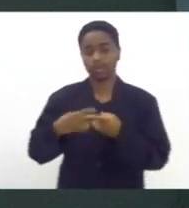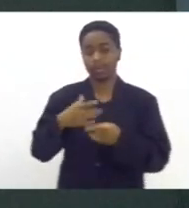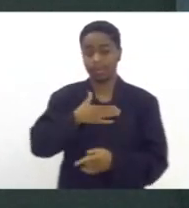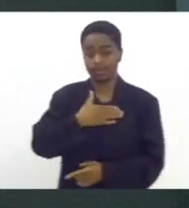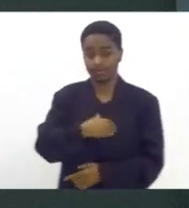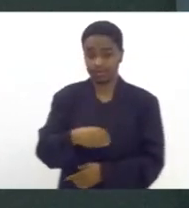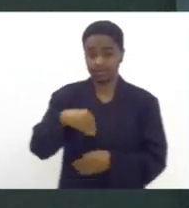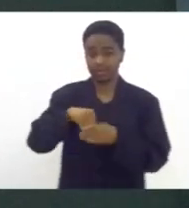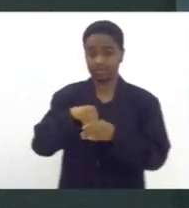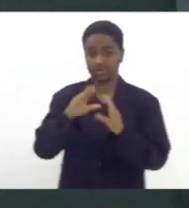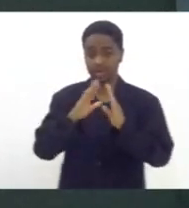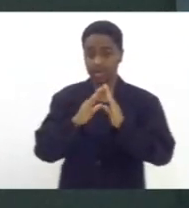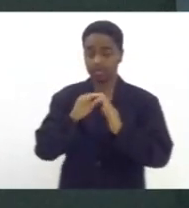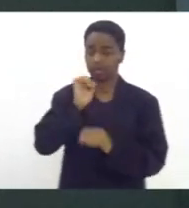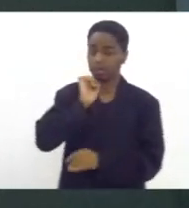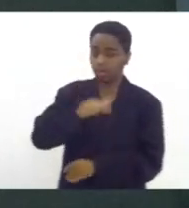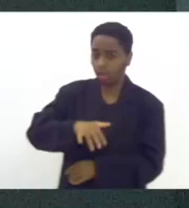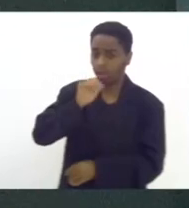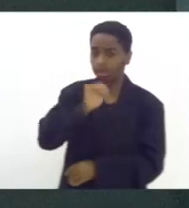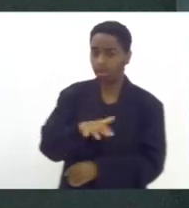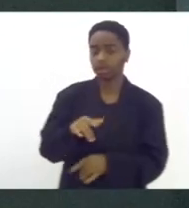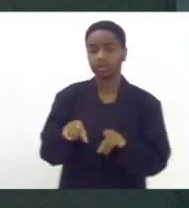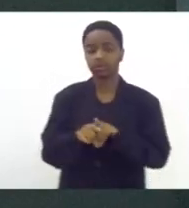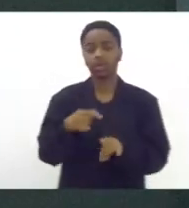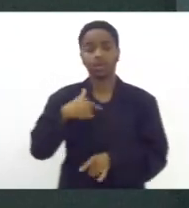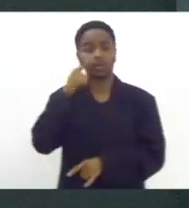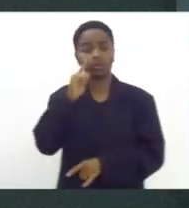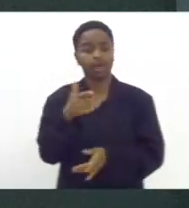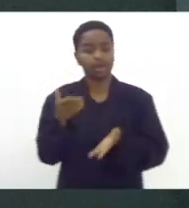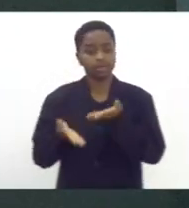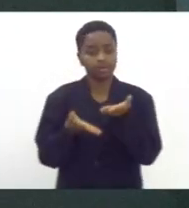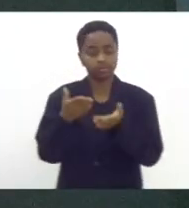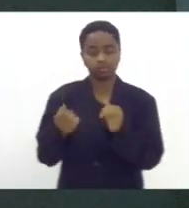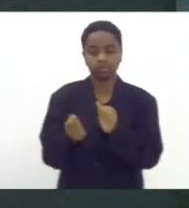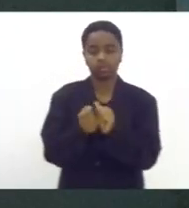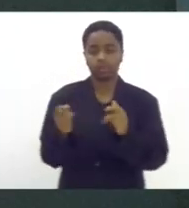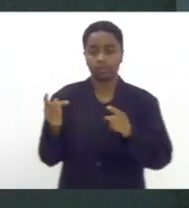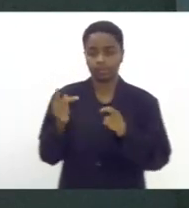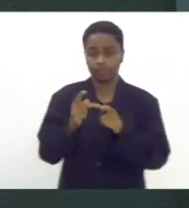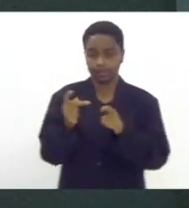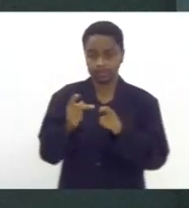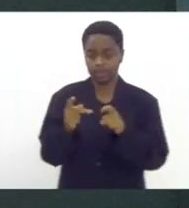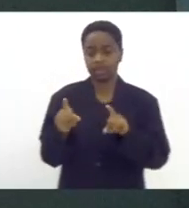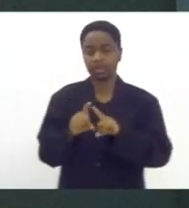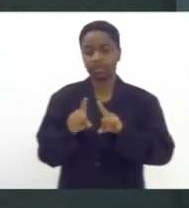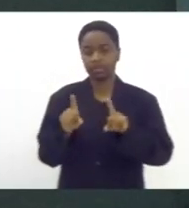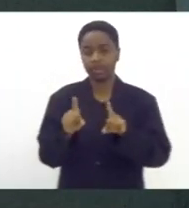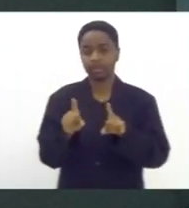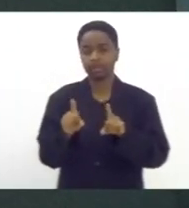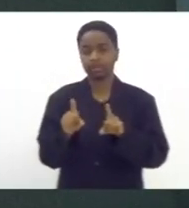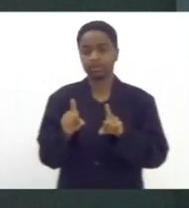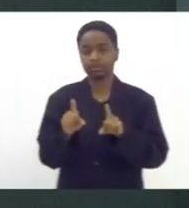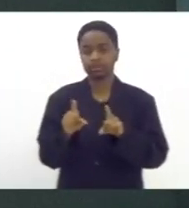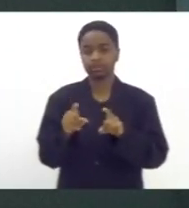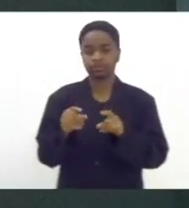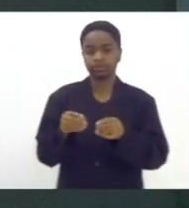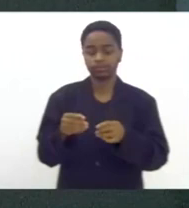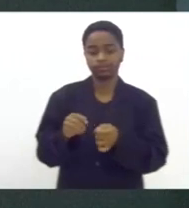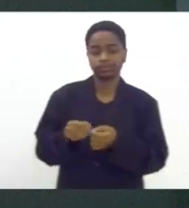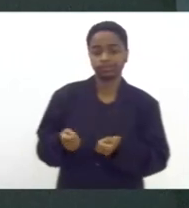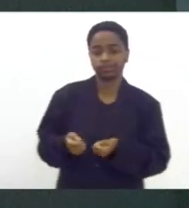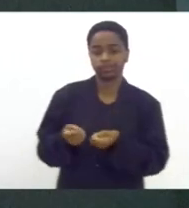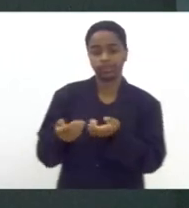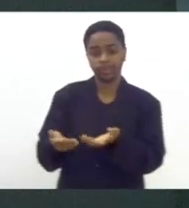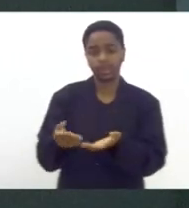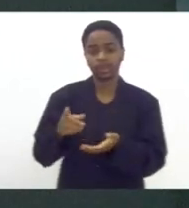e consegui um atendimento para ela com com pediatra o pediatra passou uma endoscopia de emergência